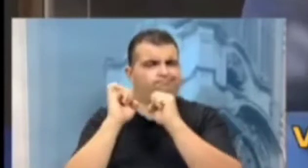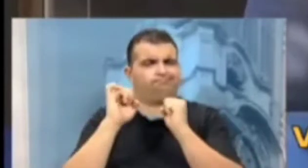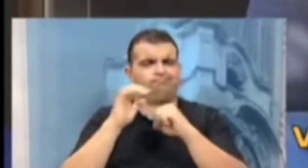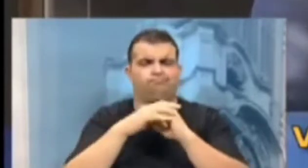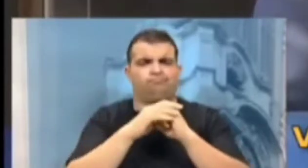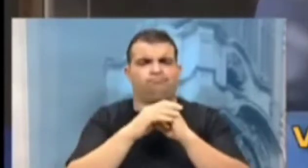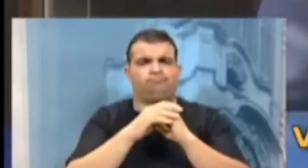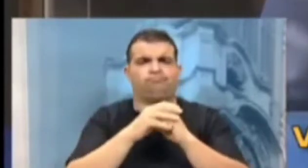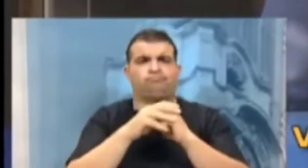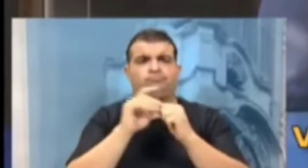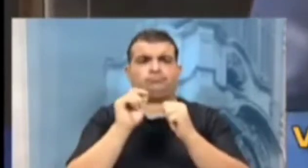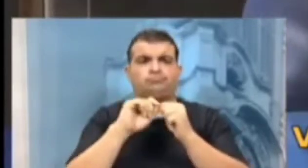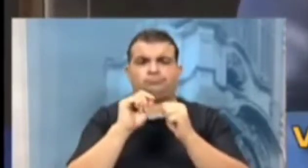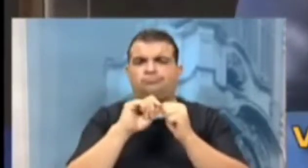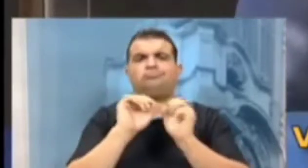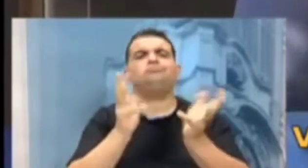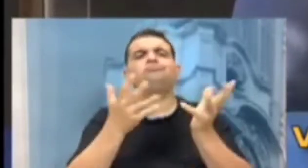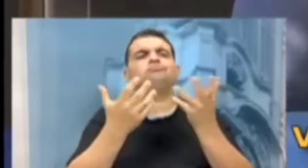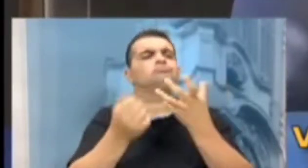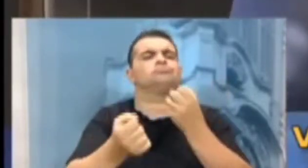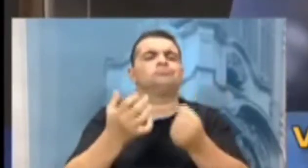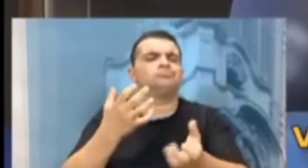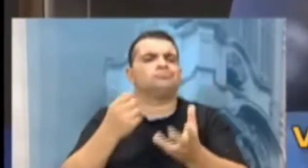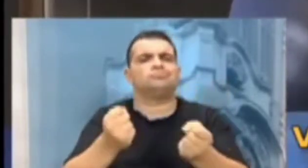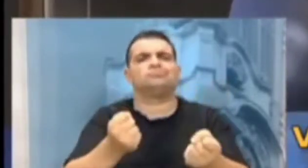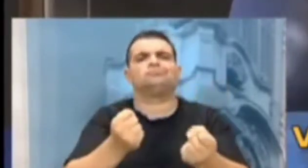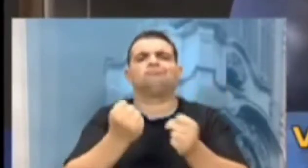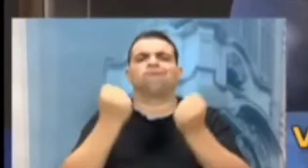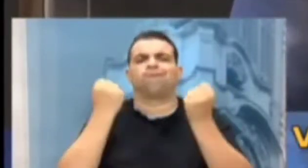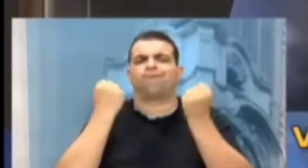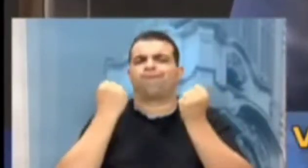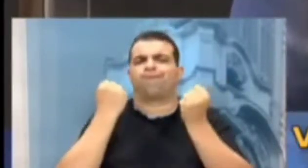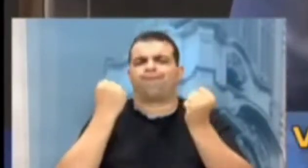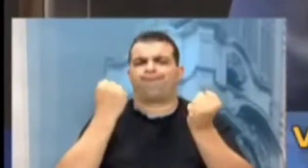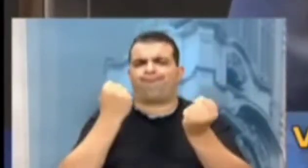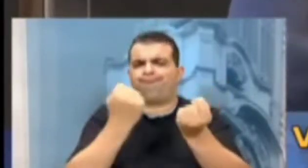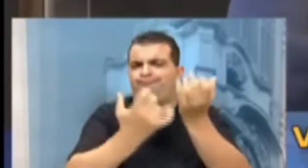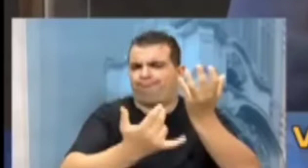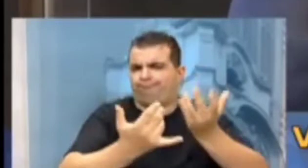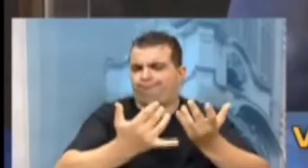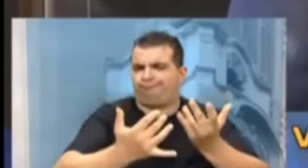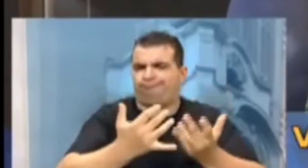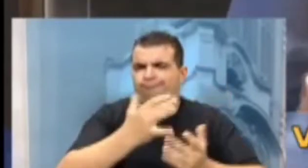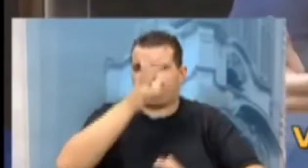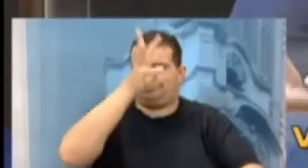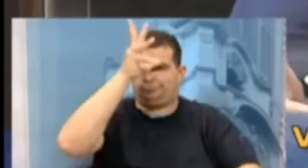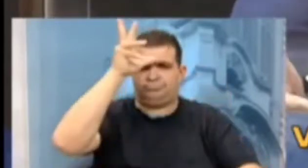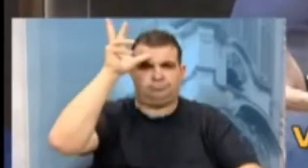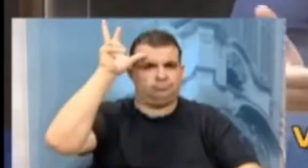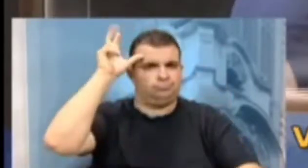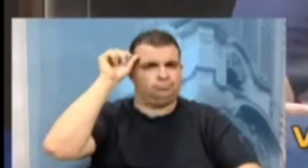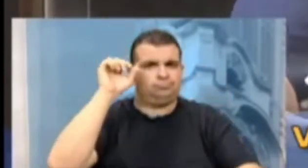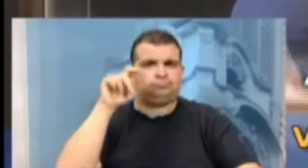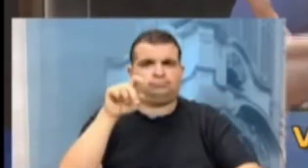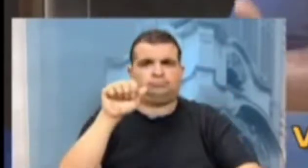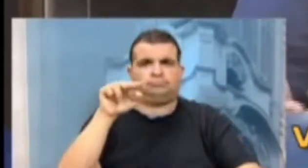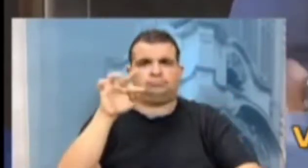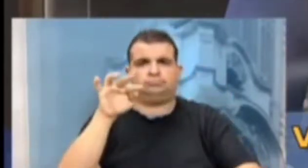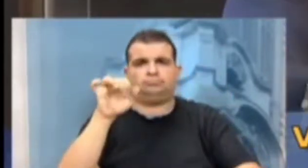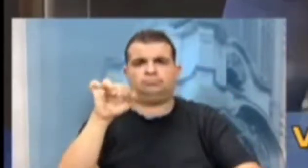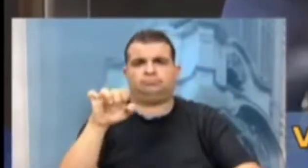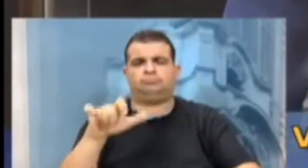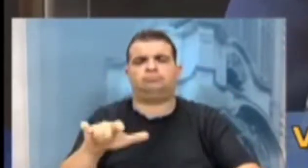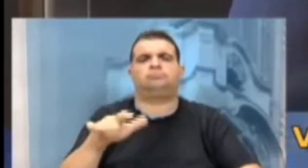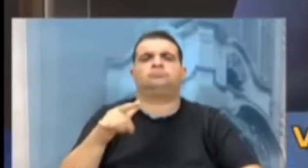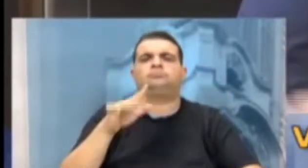o que incentivamos queimadas na Amazônia e no Pantanal o que bolsonaro desmoraliza o serviço